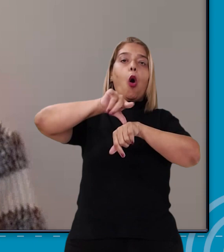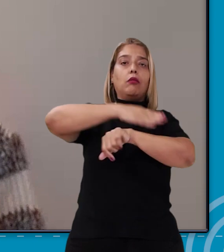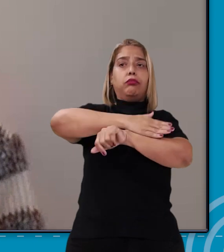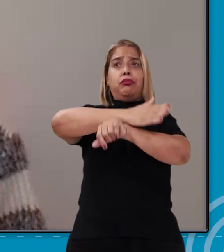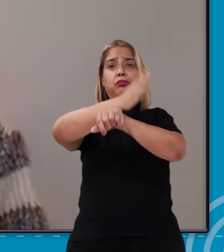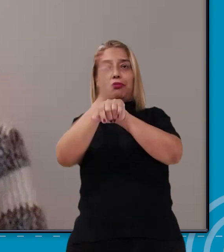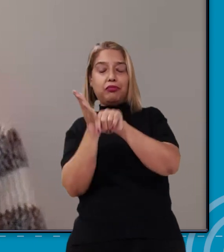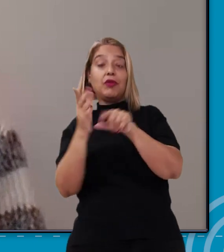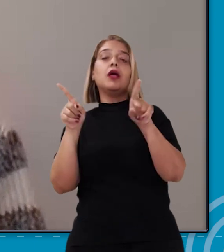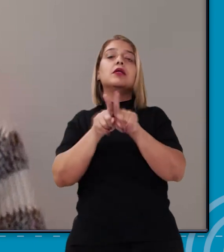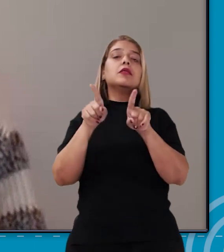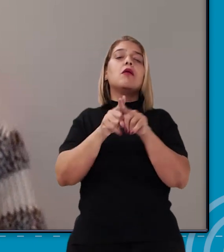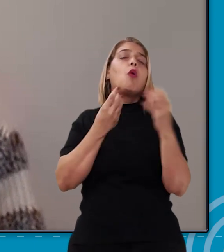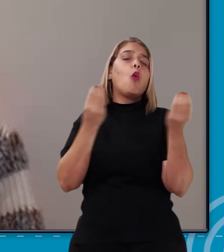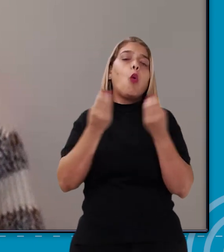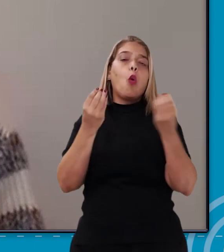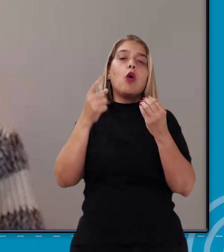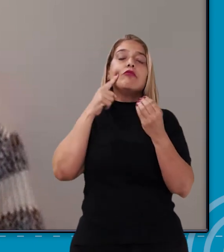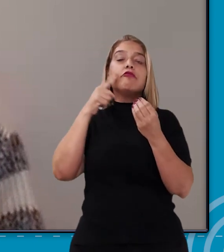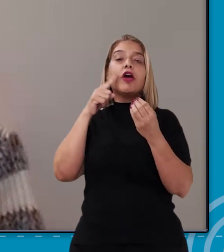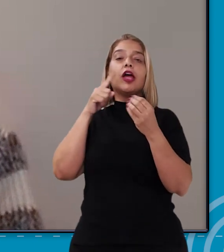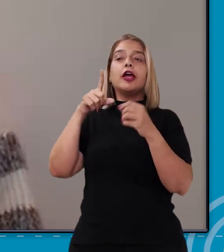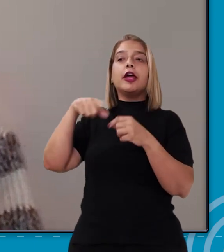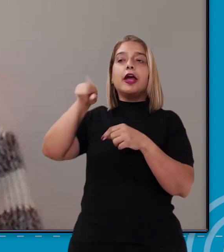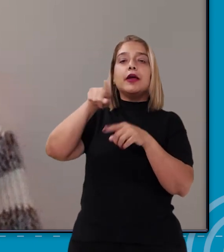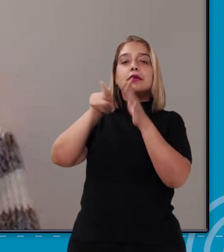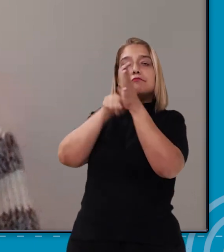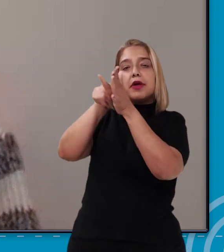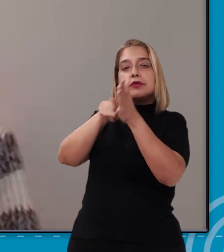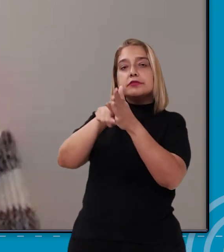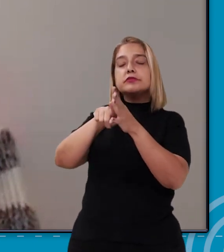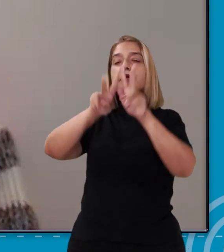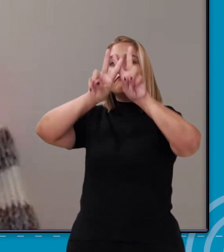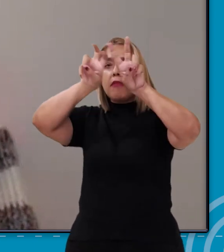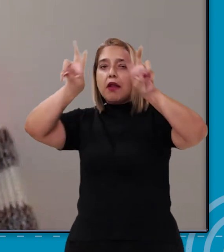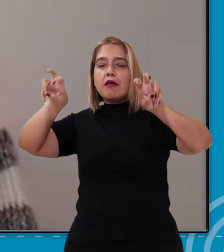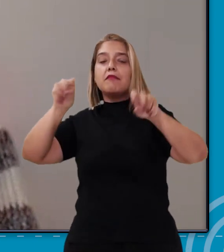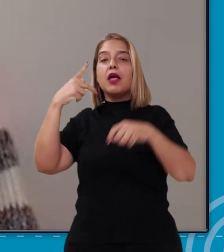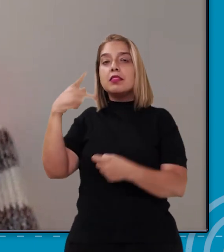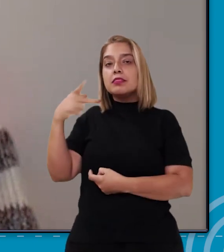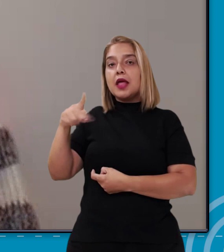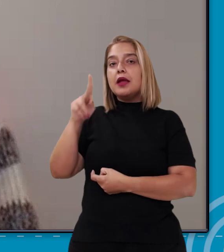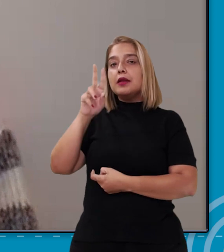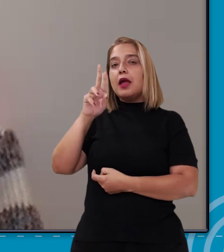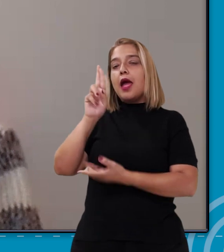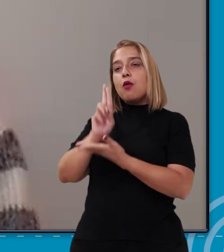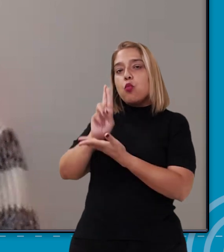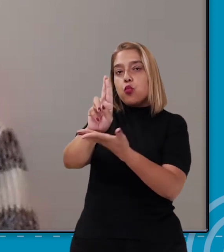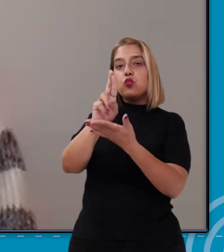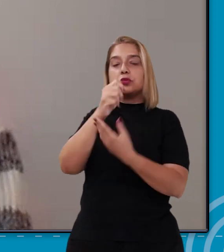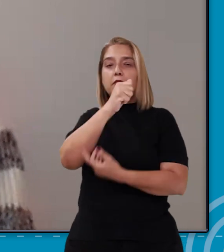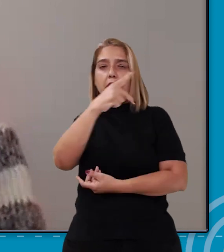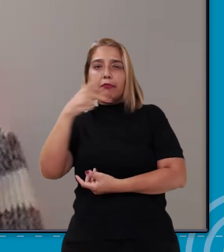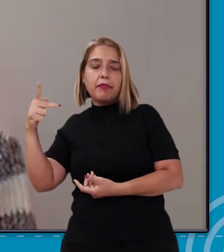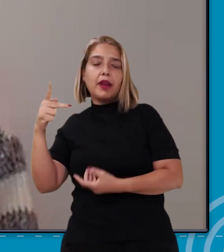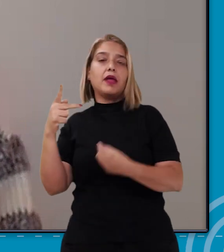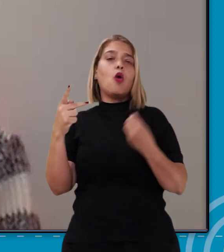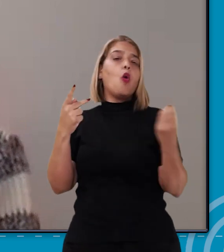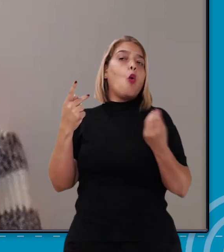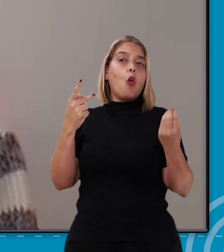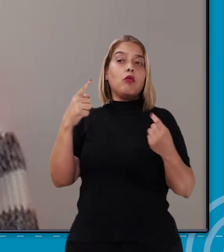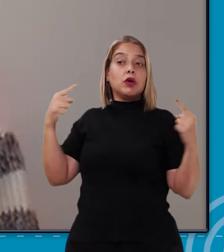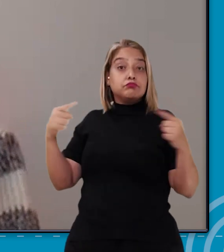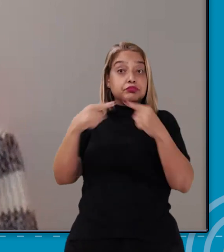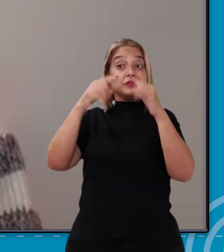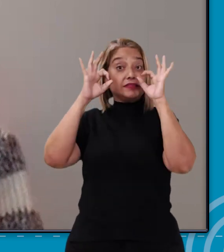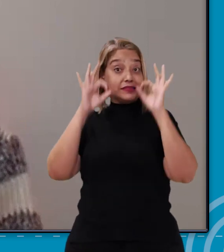né? Curadoria dos conteúdos, dos recursos, dos aplicativos que vão ser usados, e uma